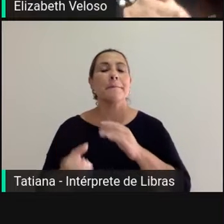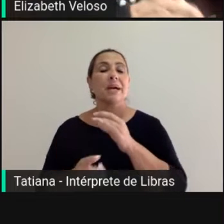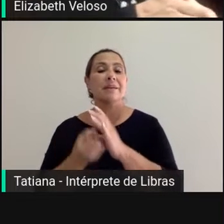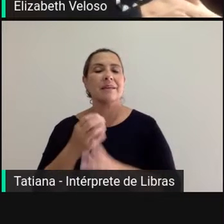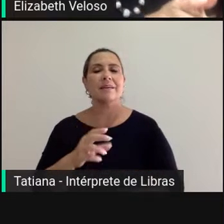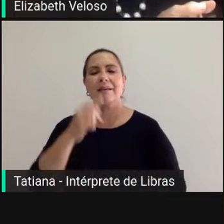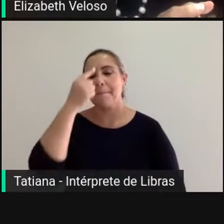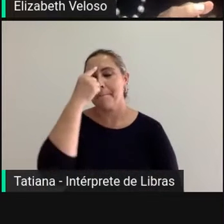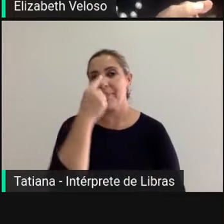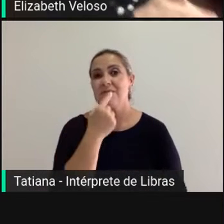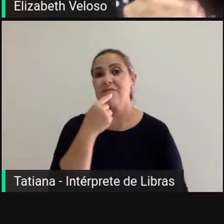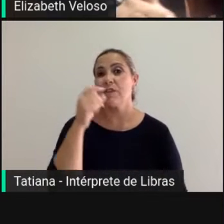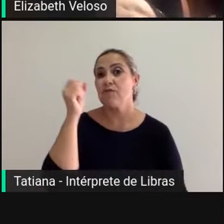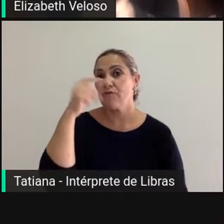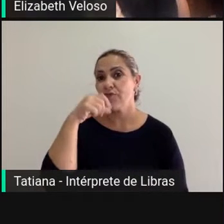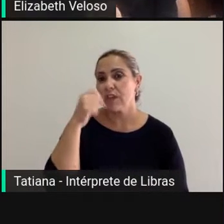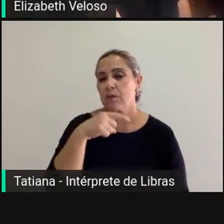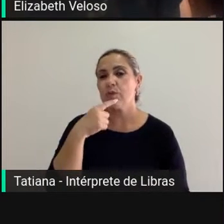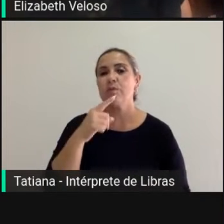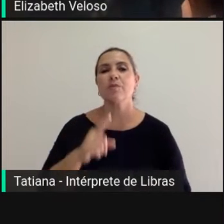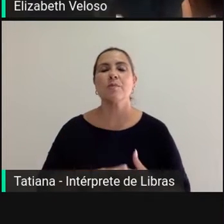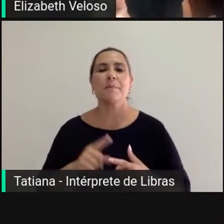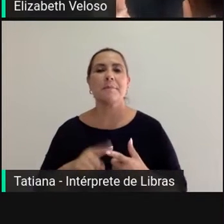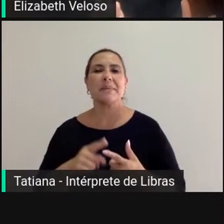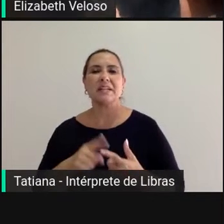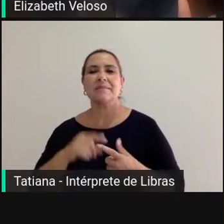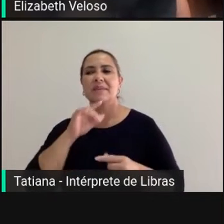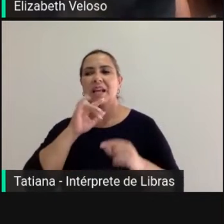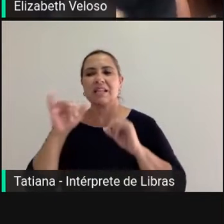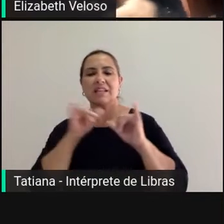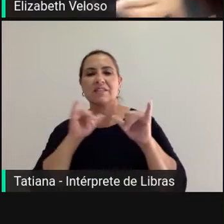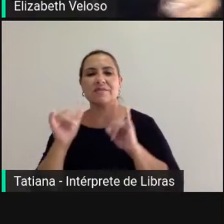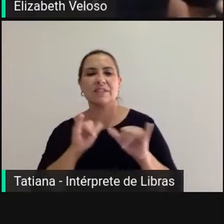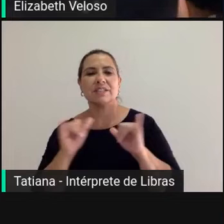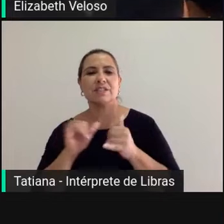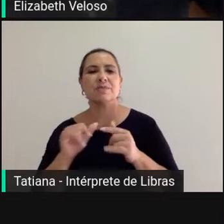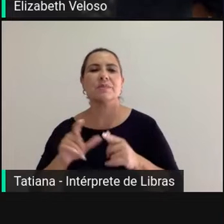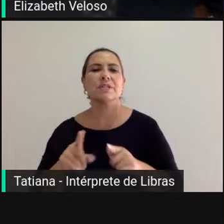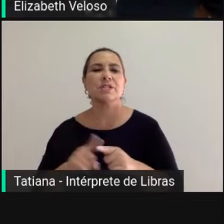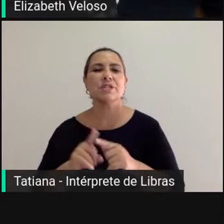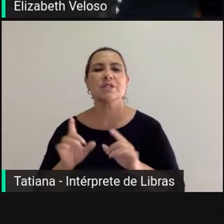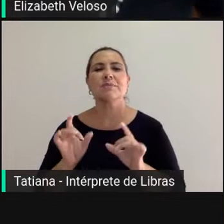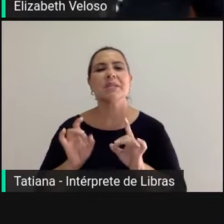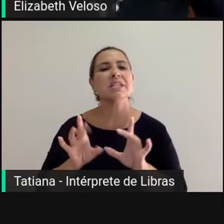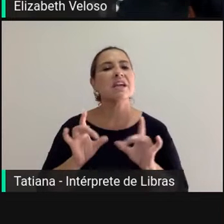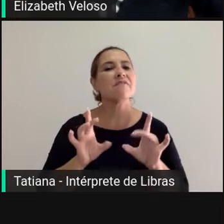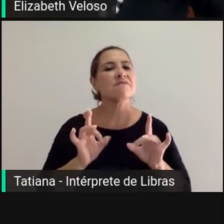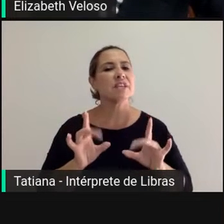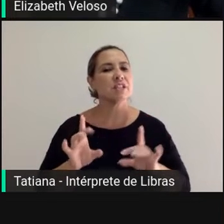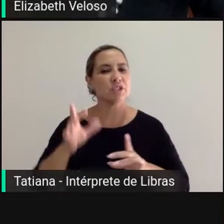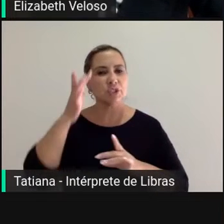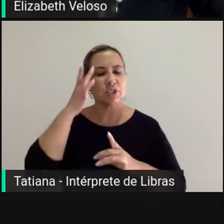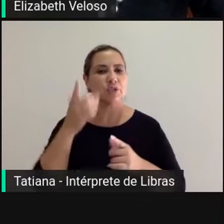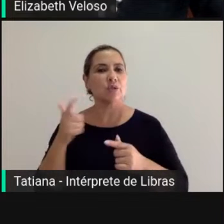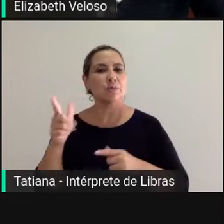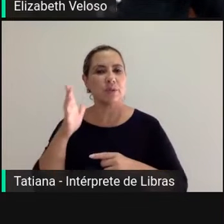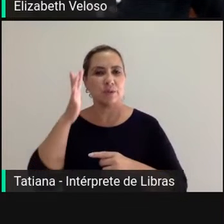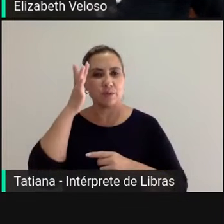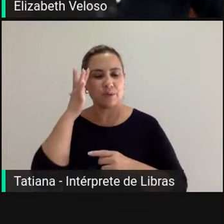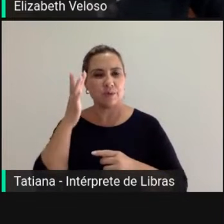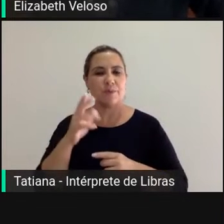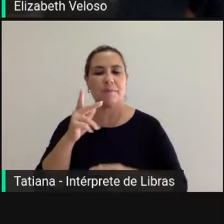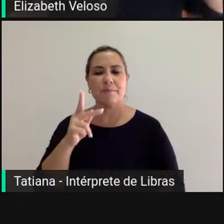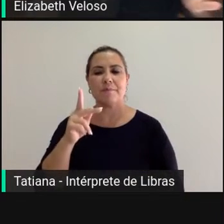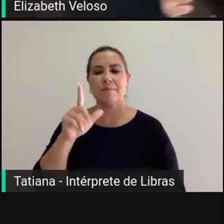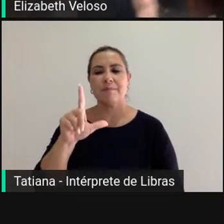falsos por Cambridge Analytica para que haja vazamento de dados, para que esses dados sejam vendidos para uma plataforma e